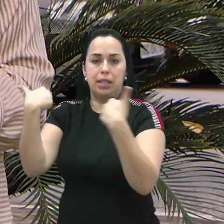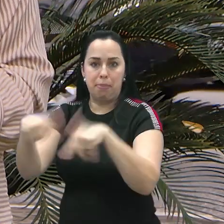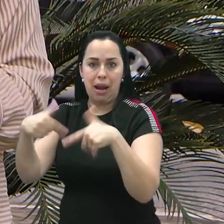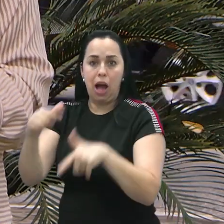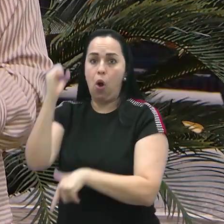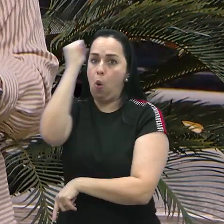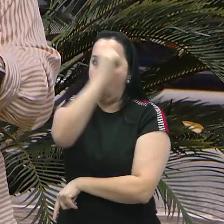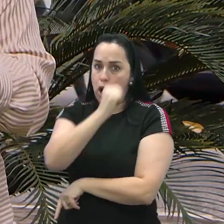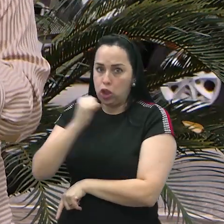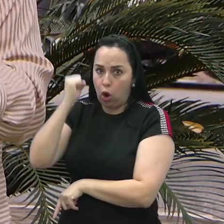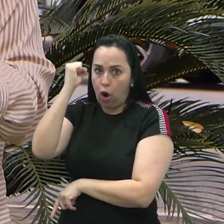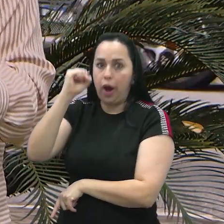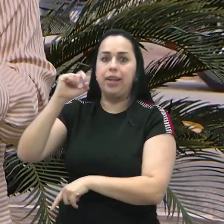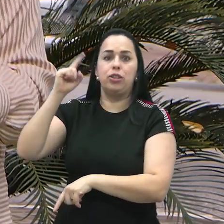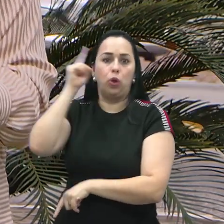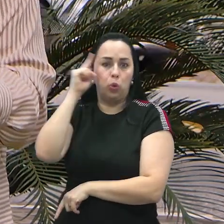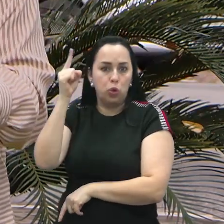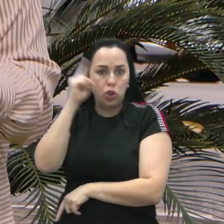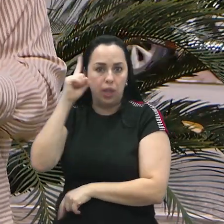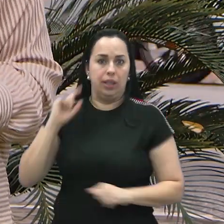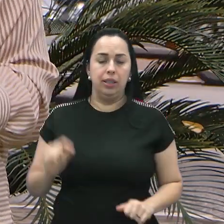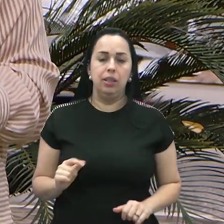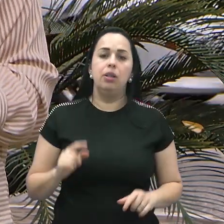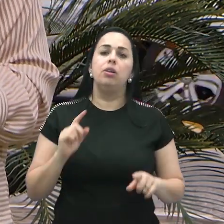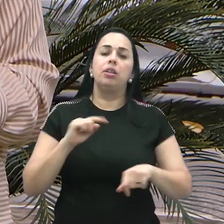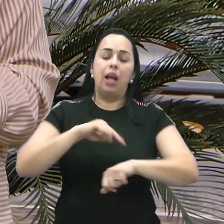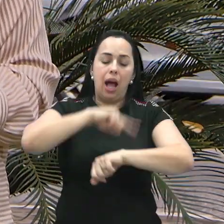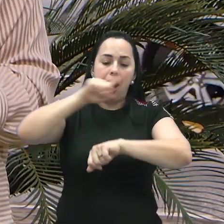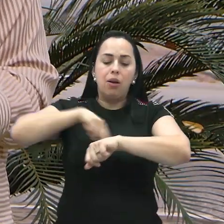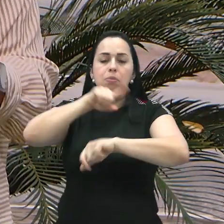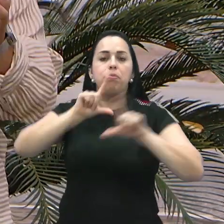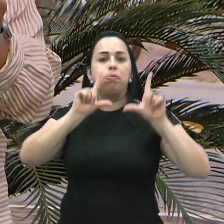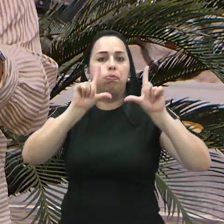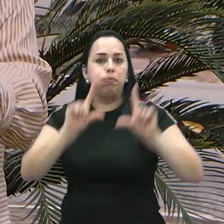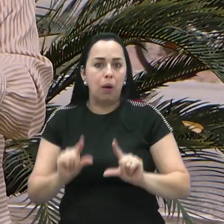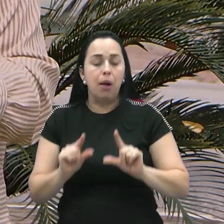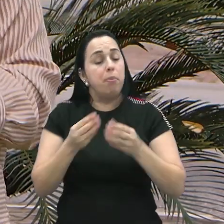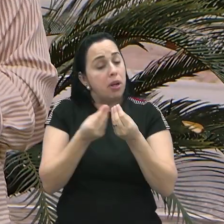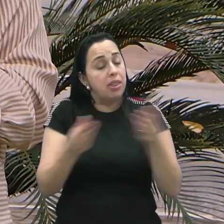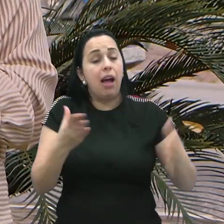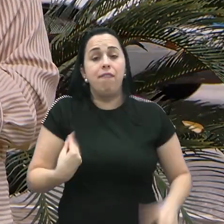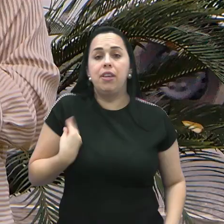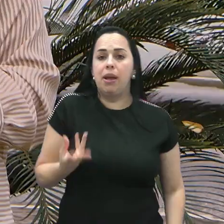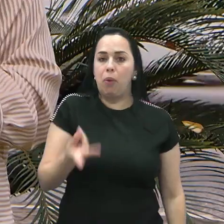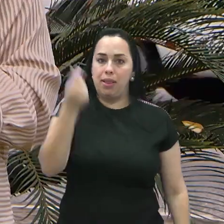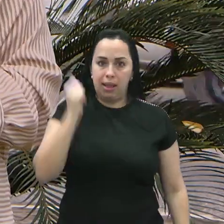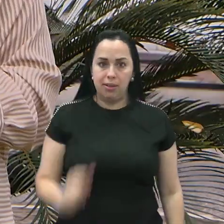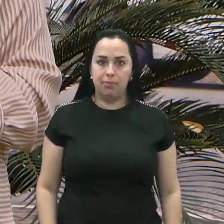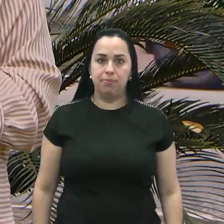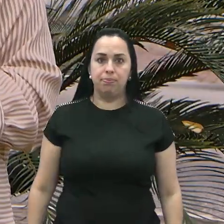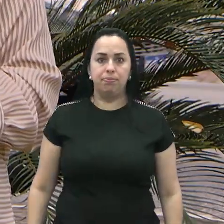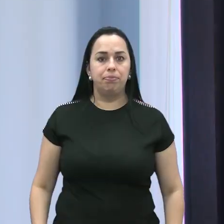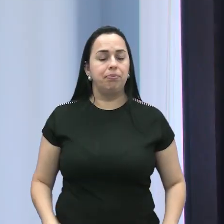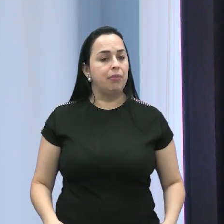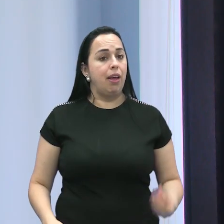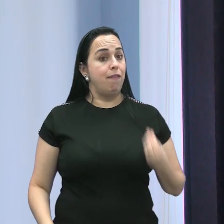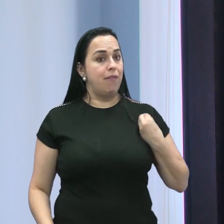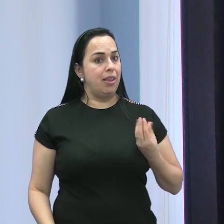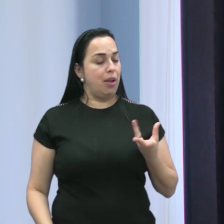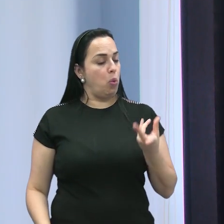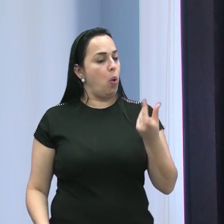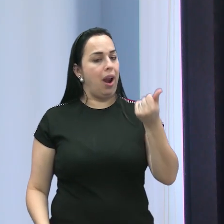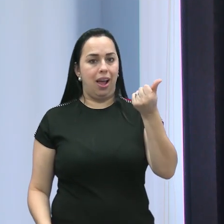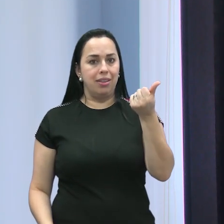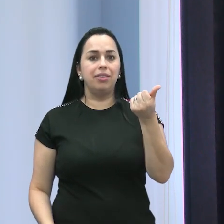horas trabalhadas. Especialistas acreditam que essa redução no horário de trabalho pode trazer qualidade de vida para os trabalhadores. A qualidade de